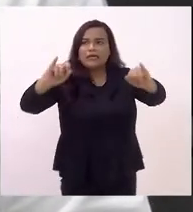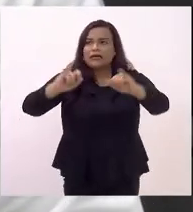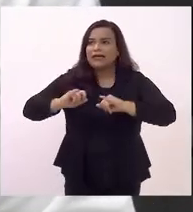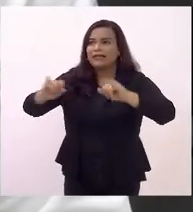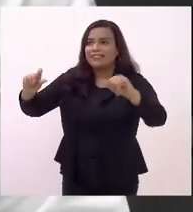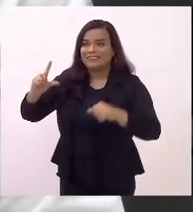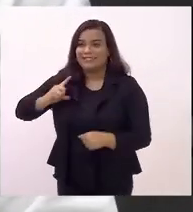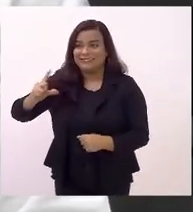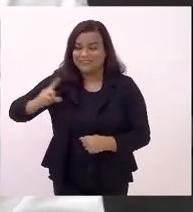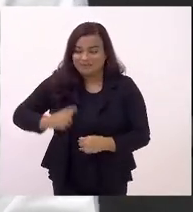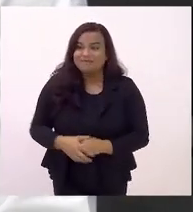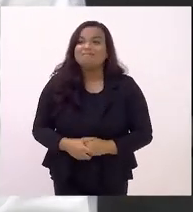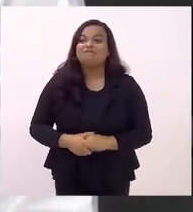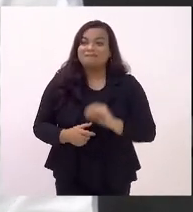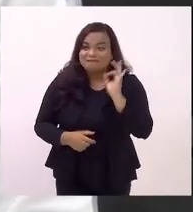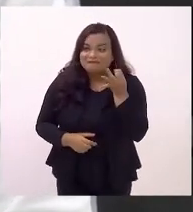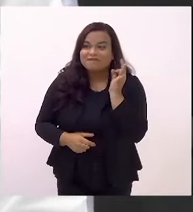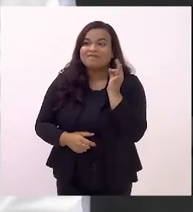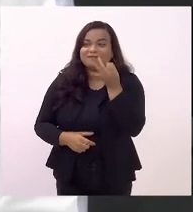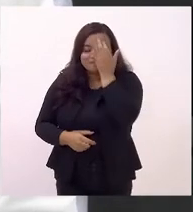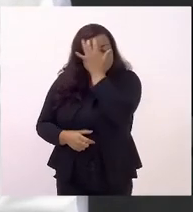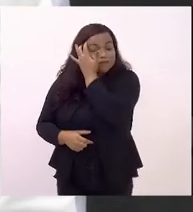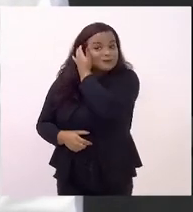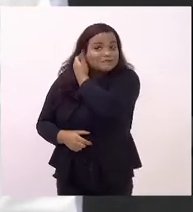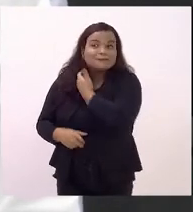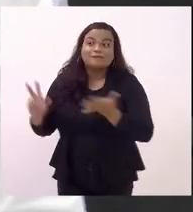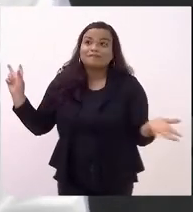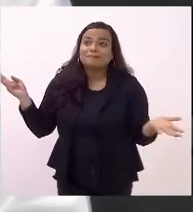Né? E que foi